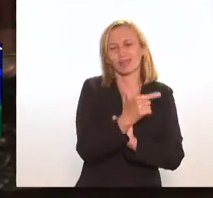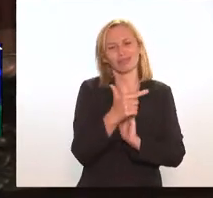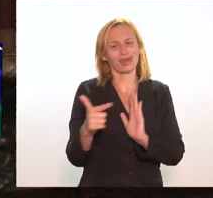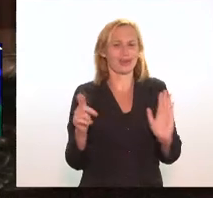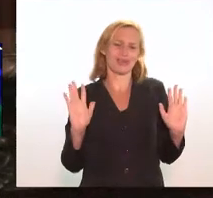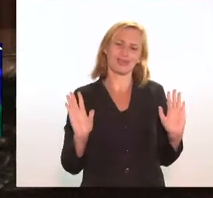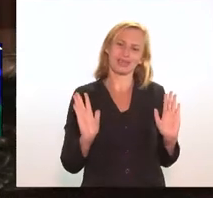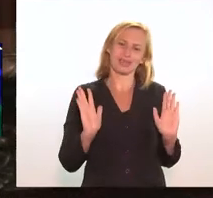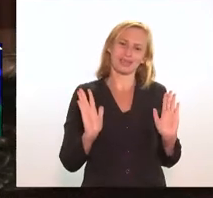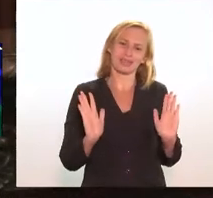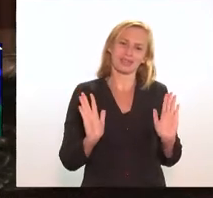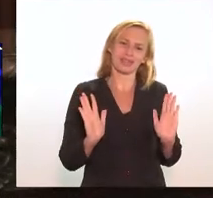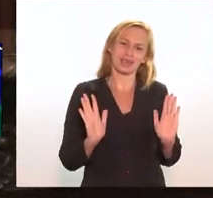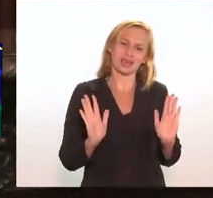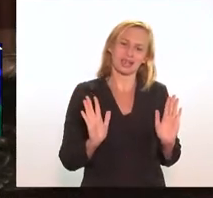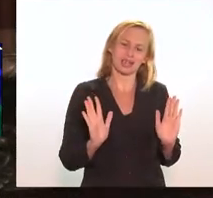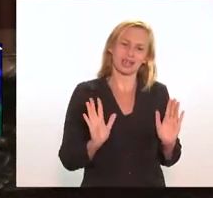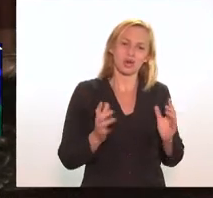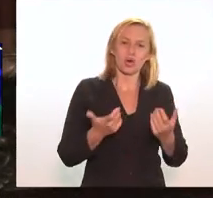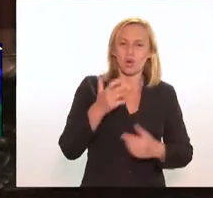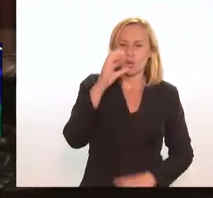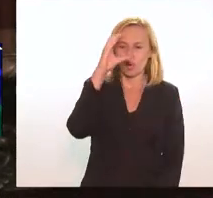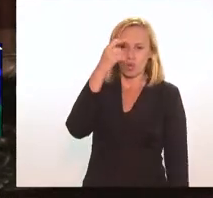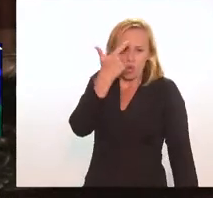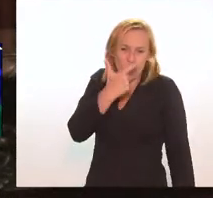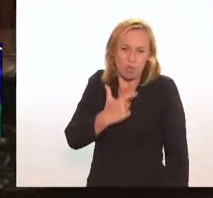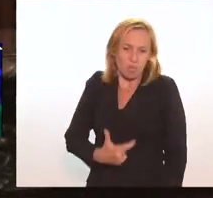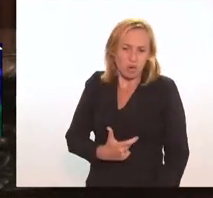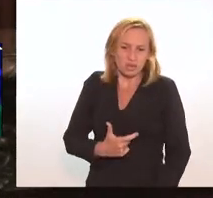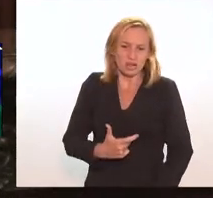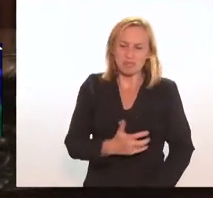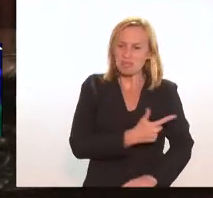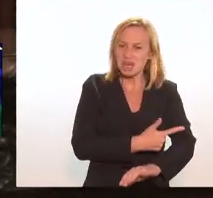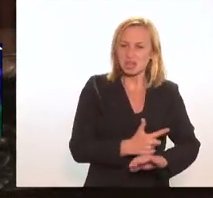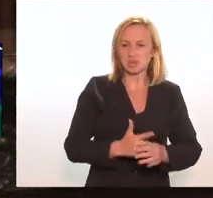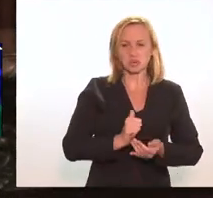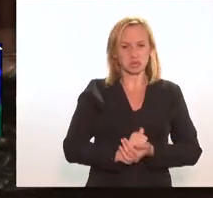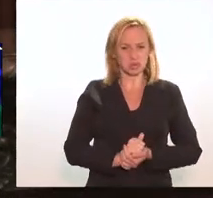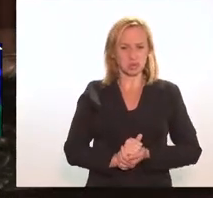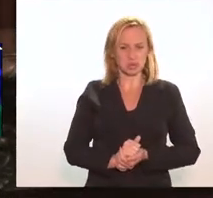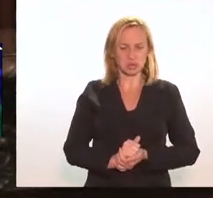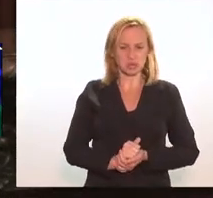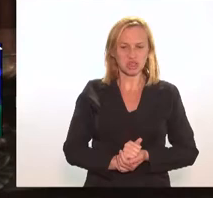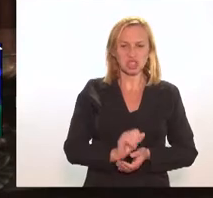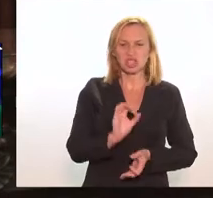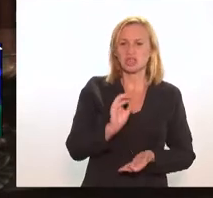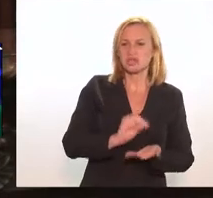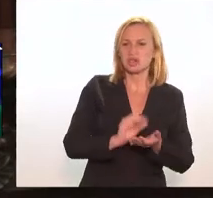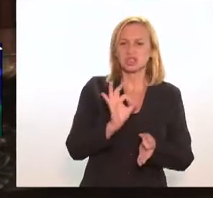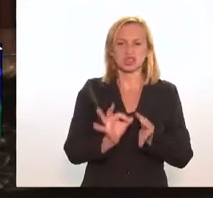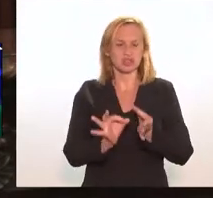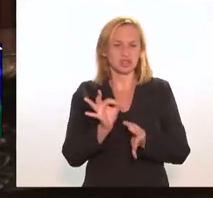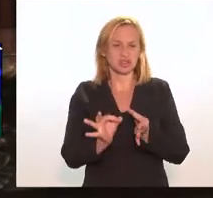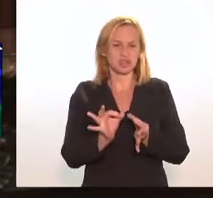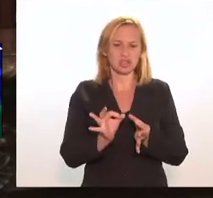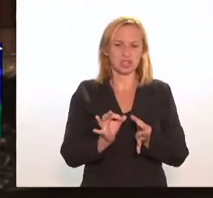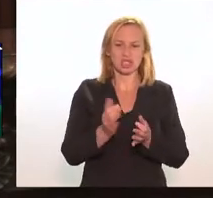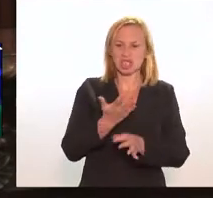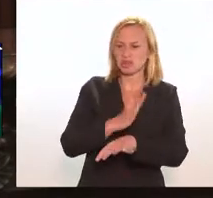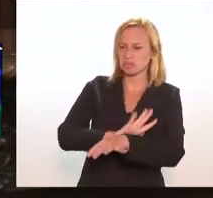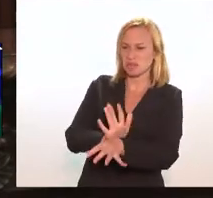tenha fomentado comportamentos excludentes e injustamente